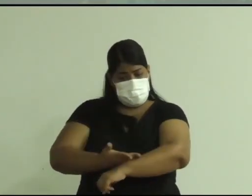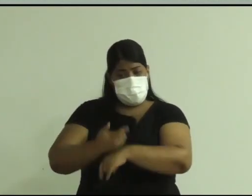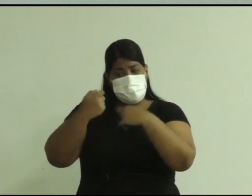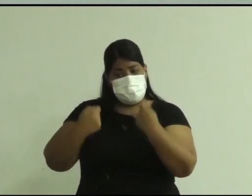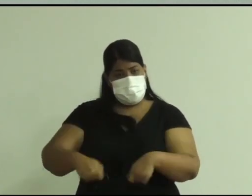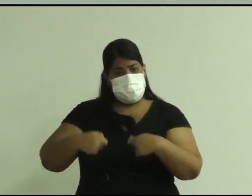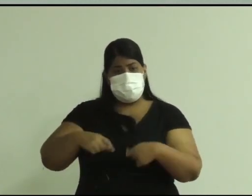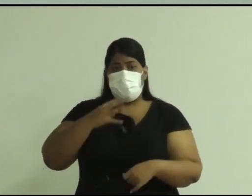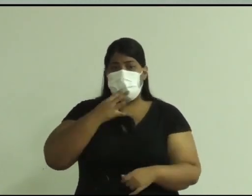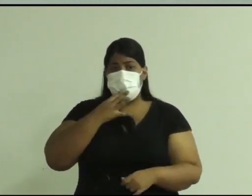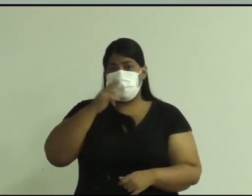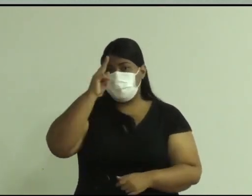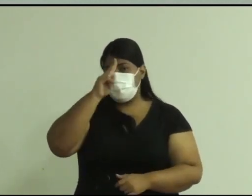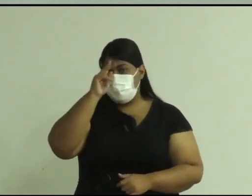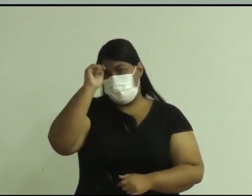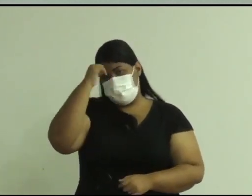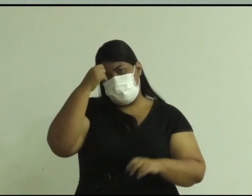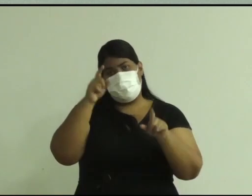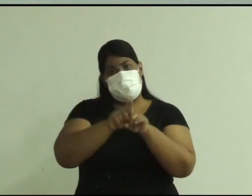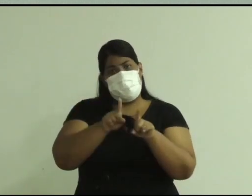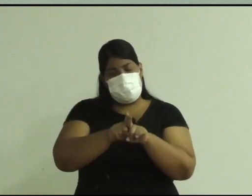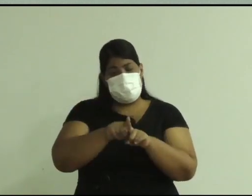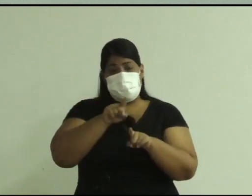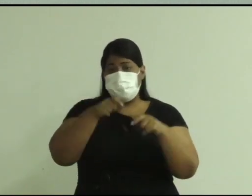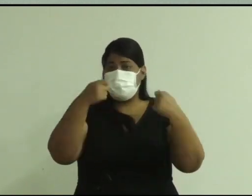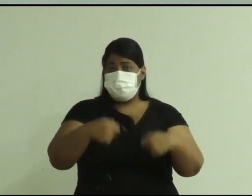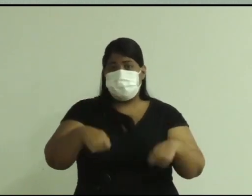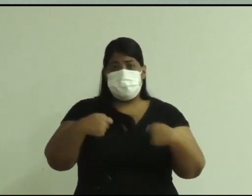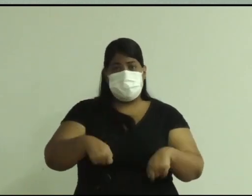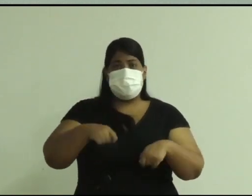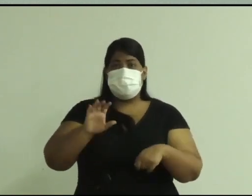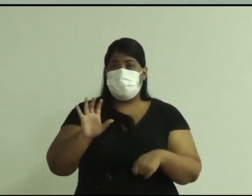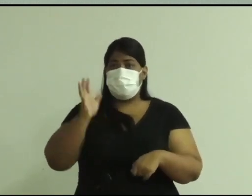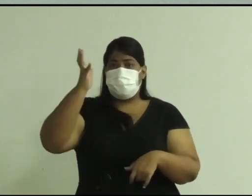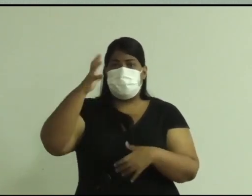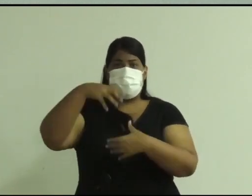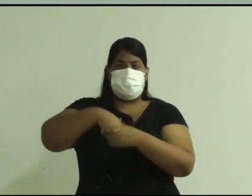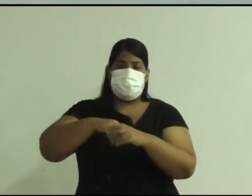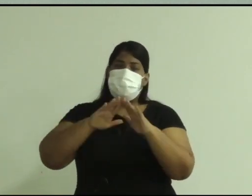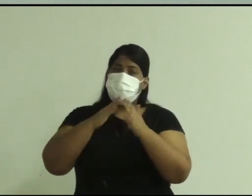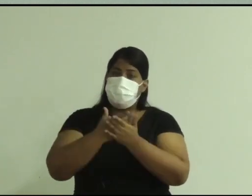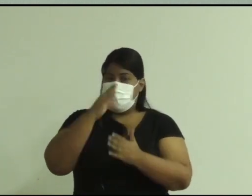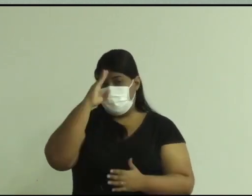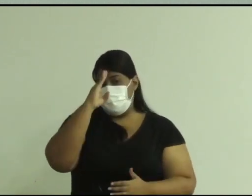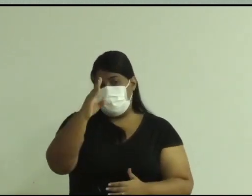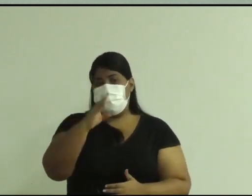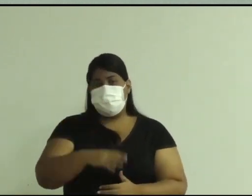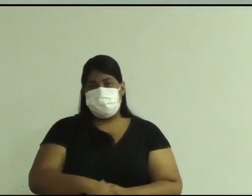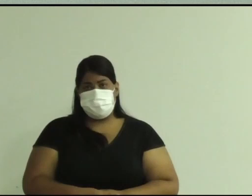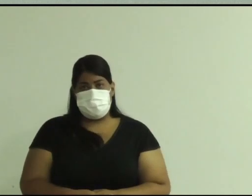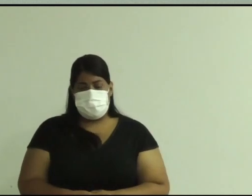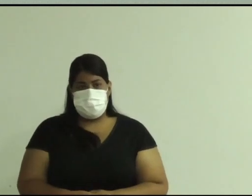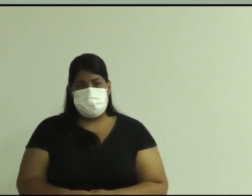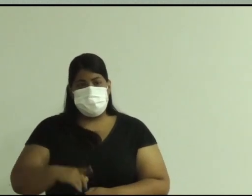a história do outro. Então, isso precisa acontecer dentro das escolas, principalmente. Um